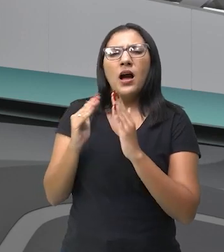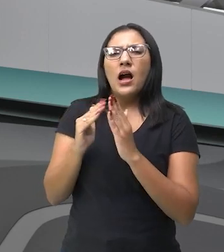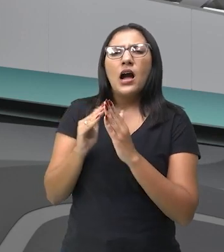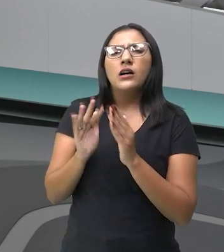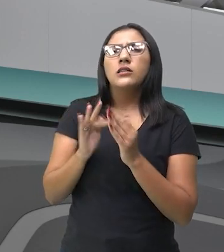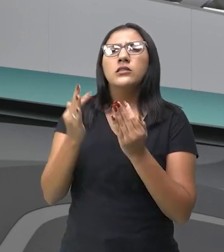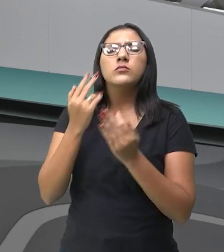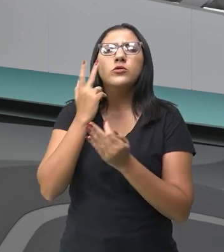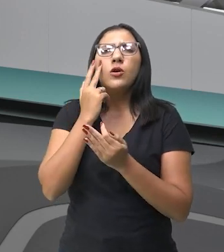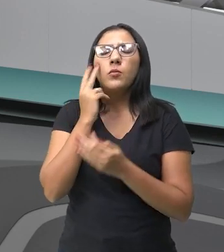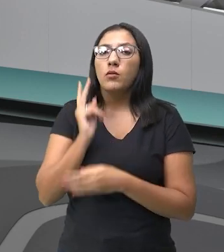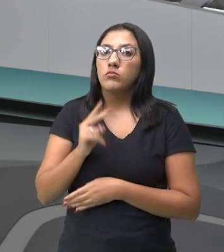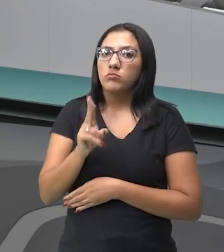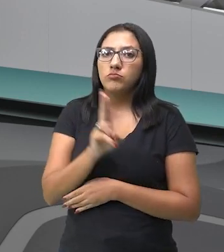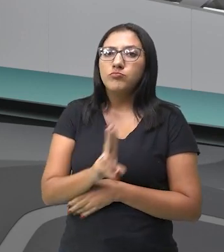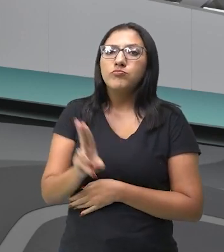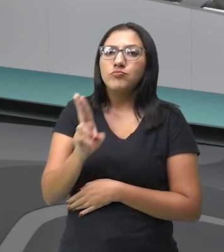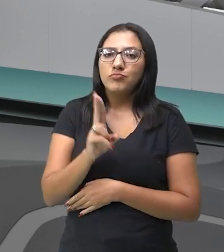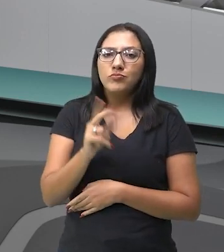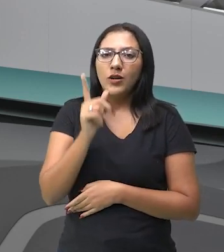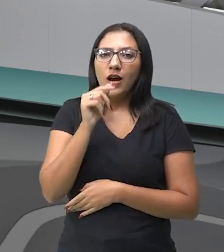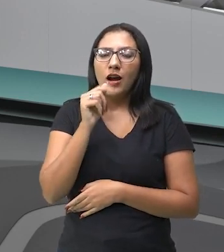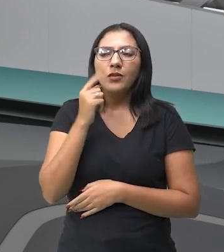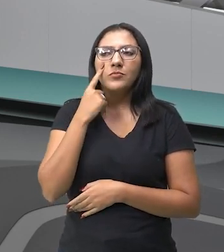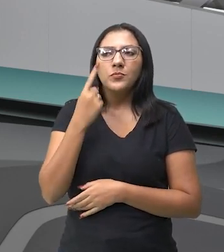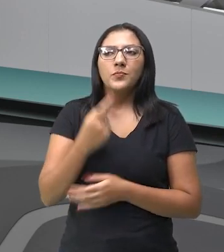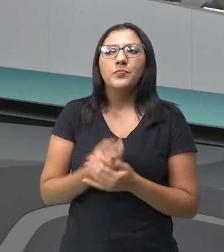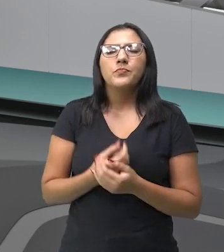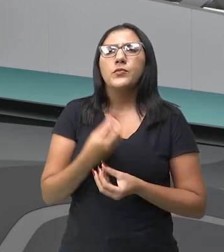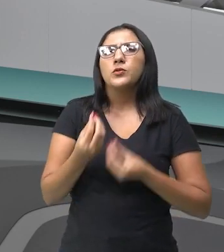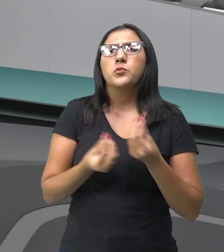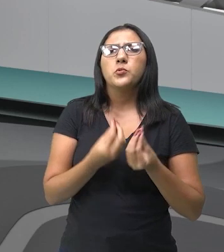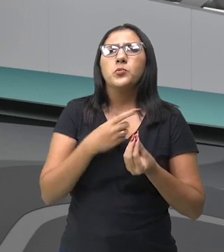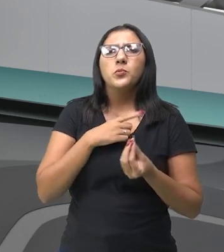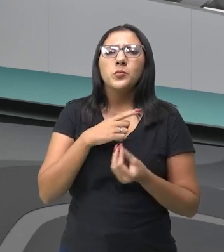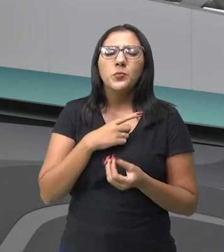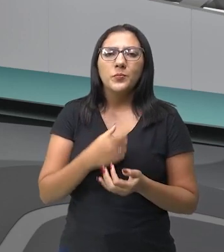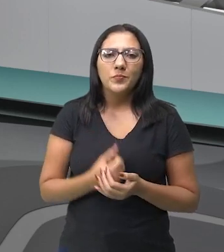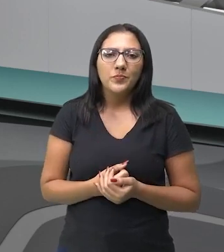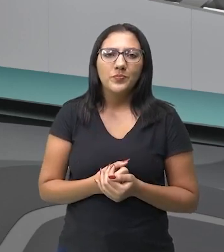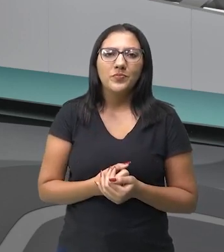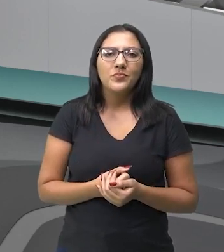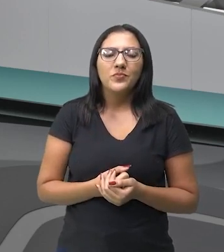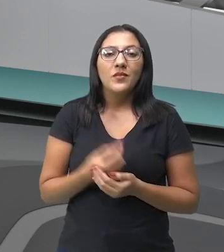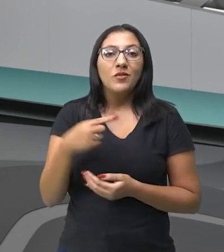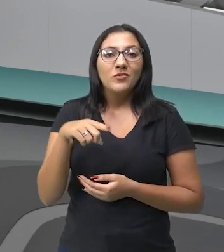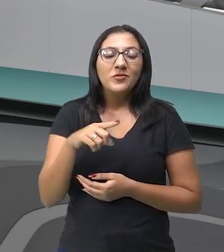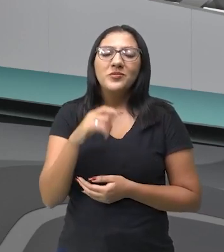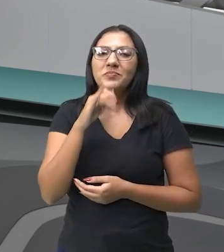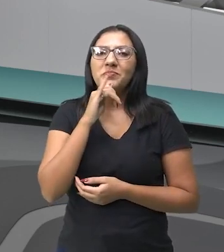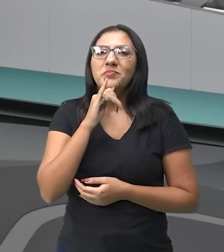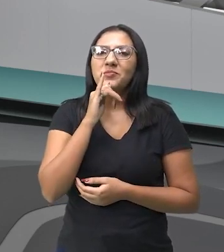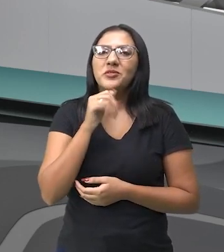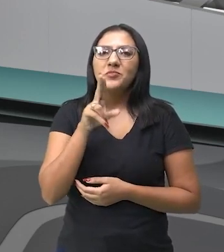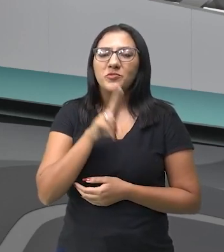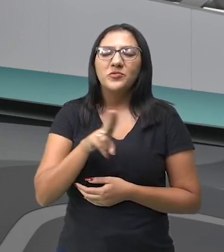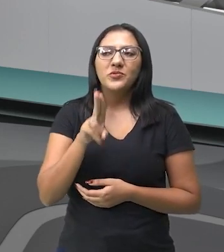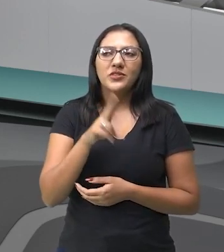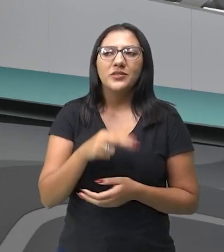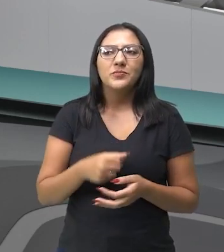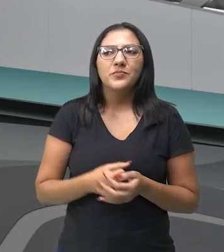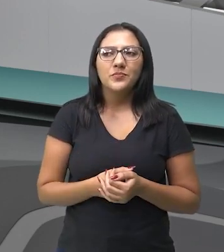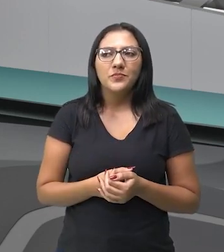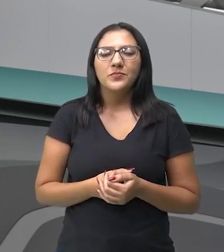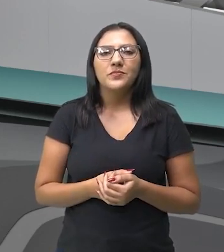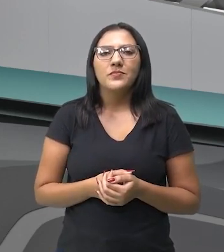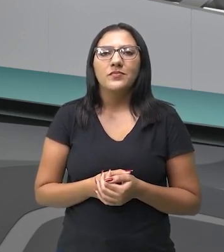exemplo, quanto de água você consegue gastar aí, né? Você gasta ao utilizar a